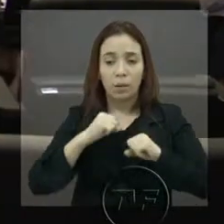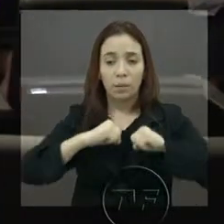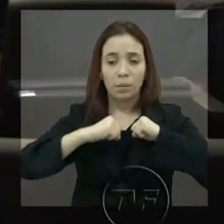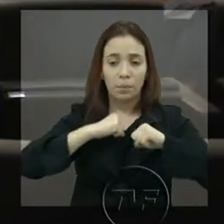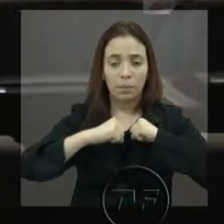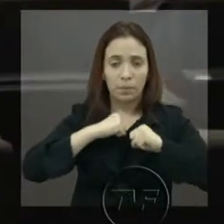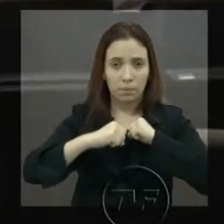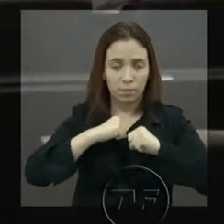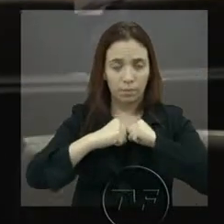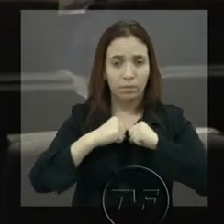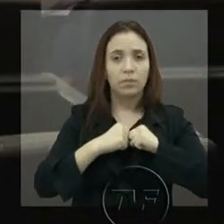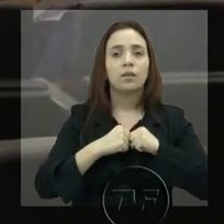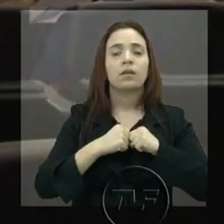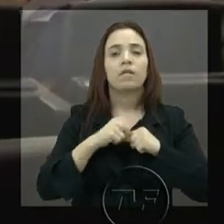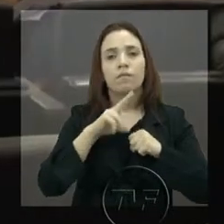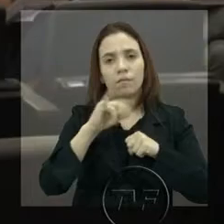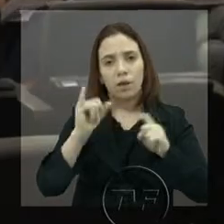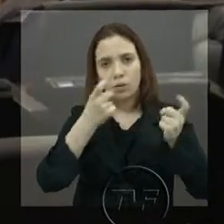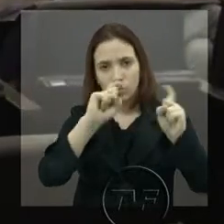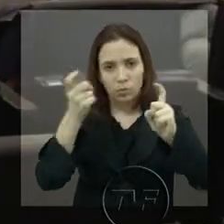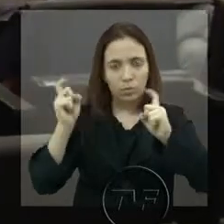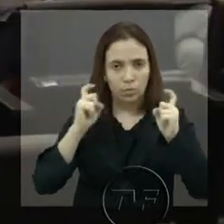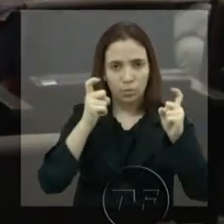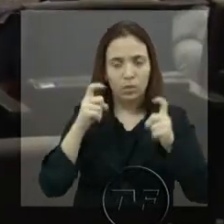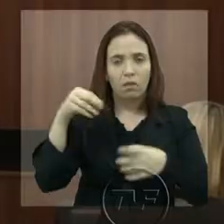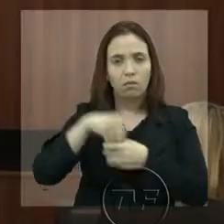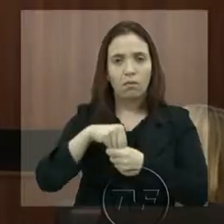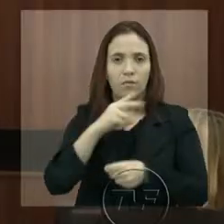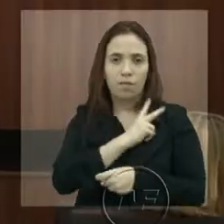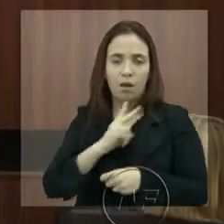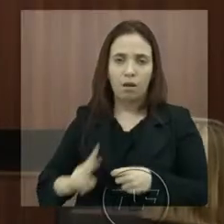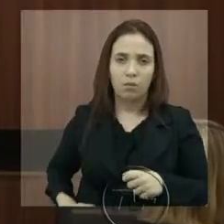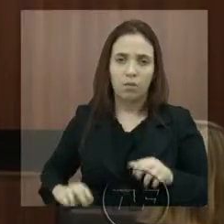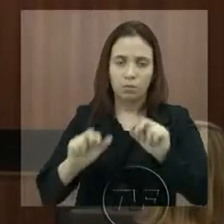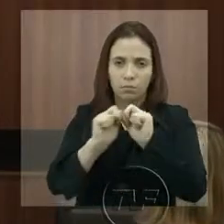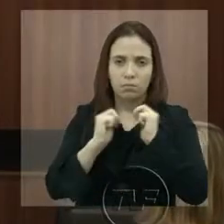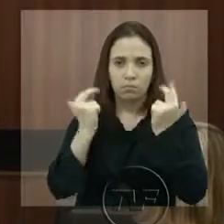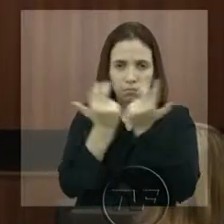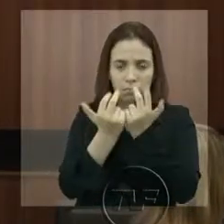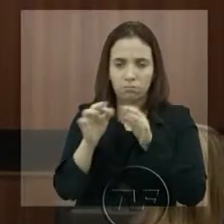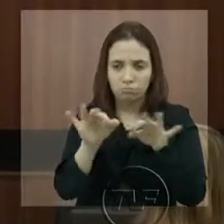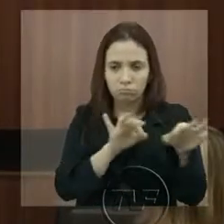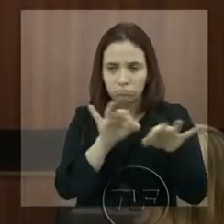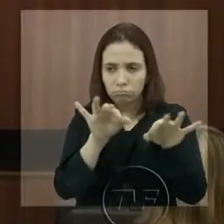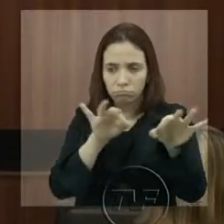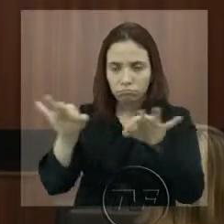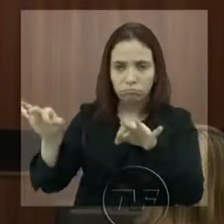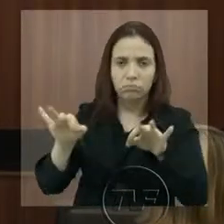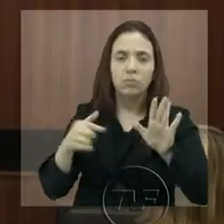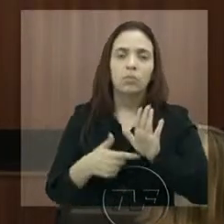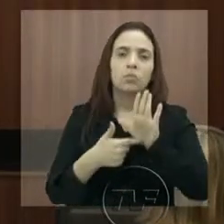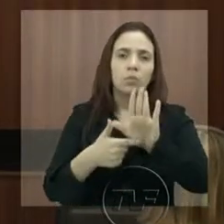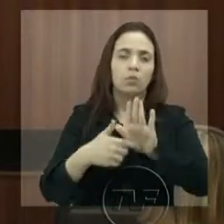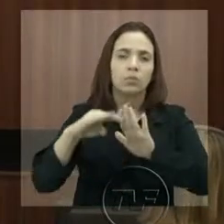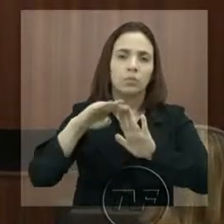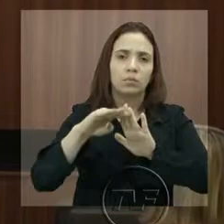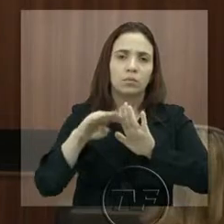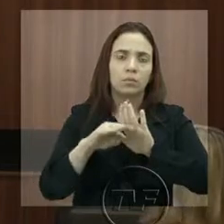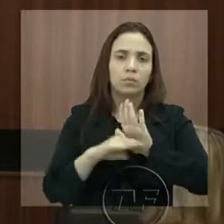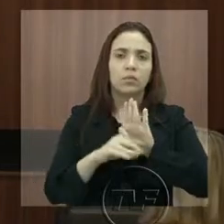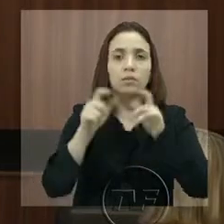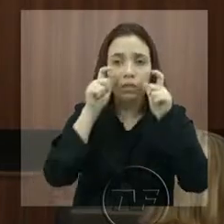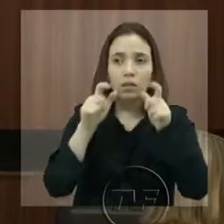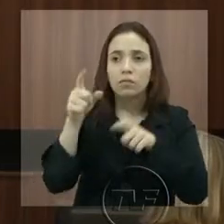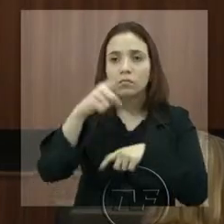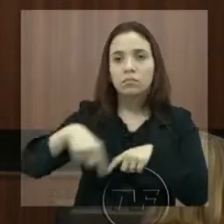as operações serão discutidas internamente pelo poder público, que vai planejar e tornar público os espaços de interesse